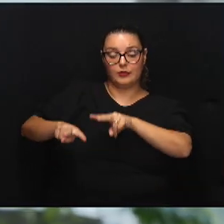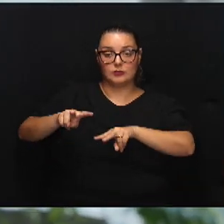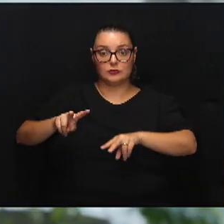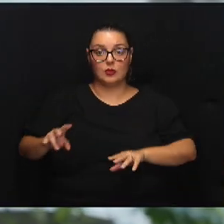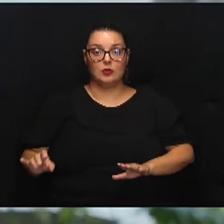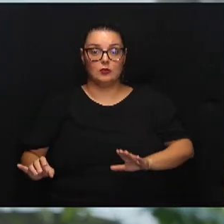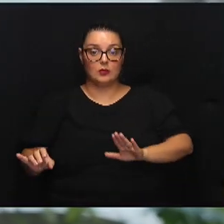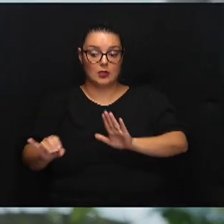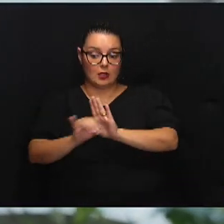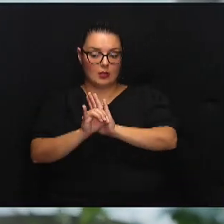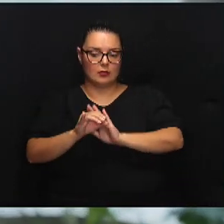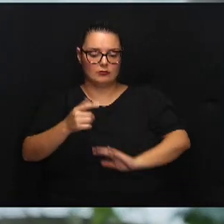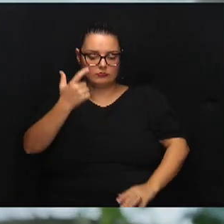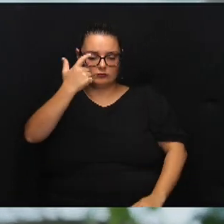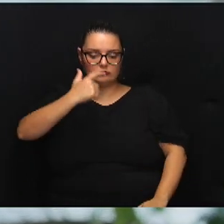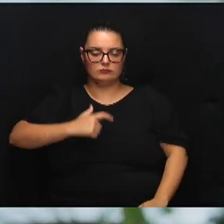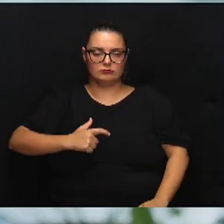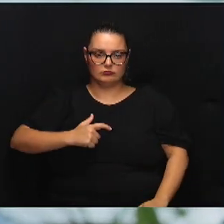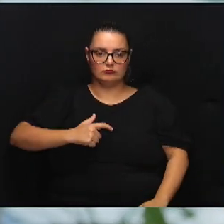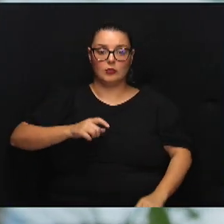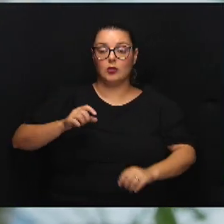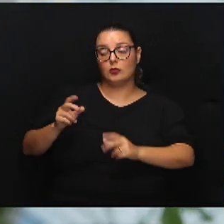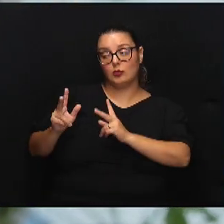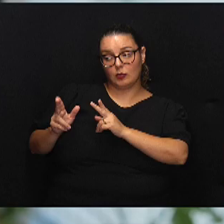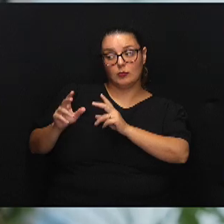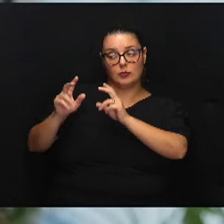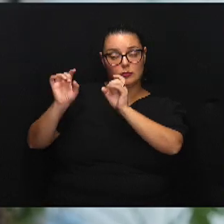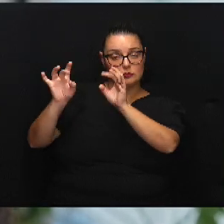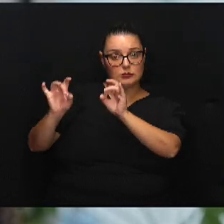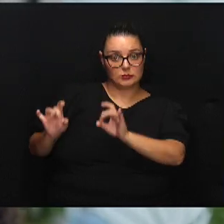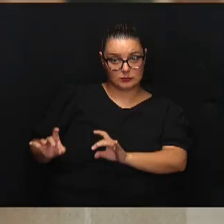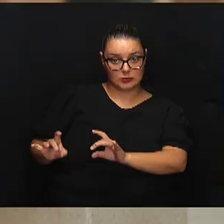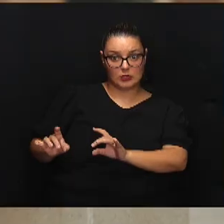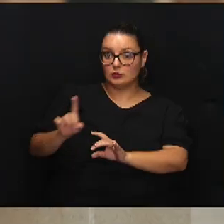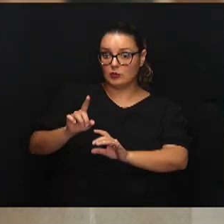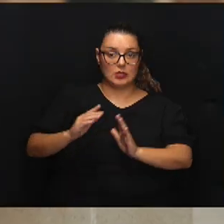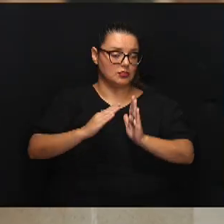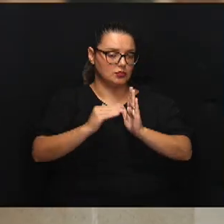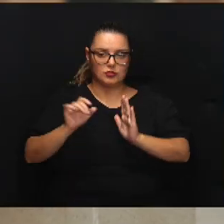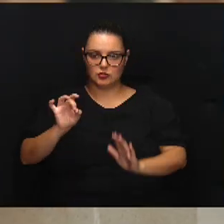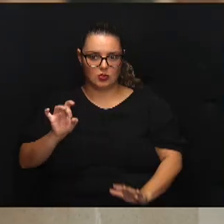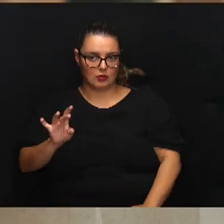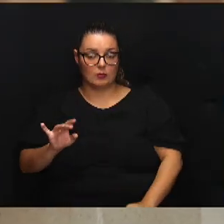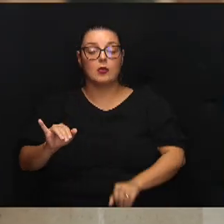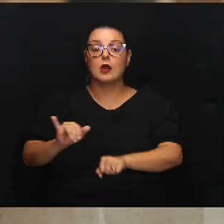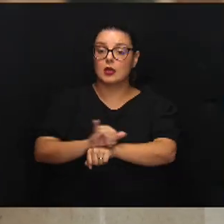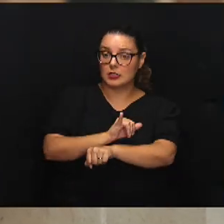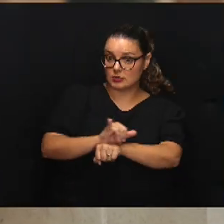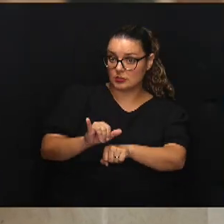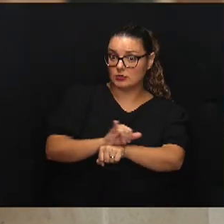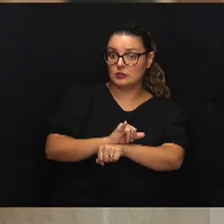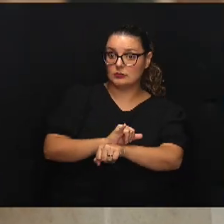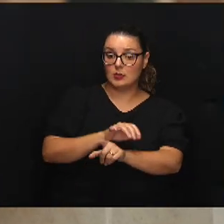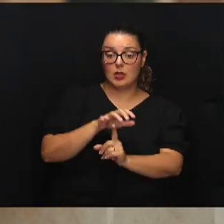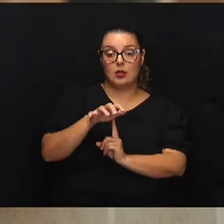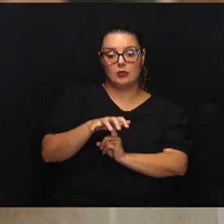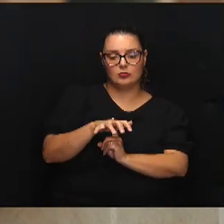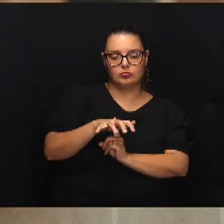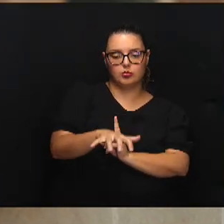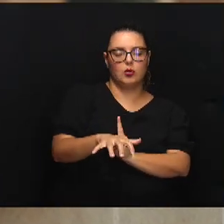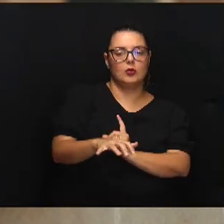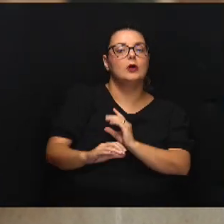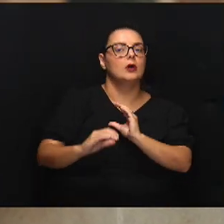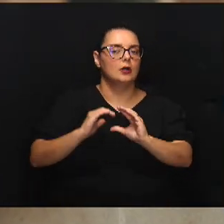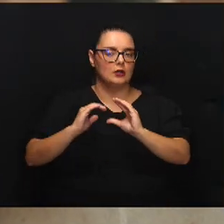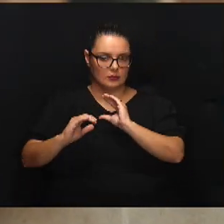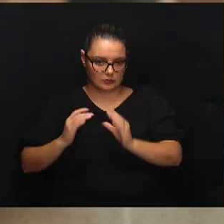de acordo com especialistas, não são apenas aspectos estéticos, mas ferramentas que influenciam a